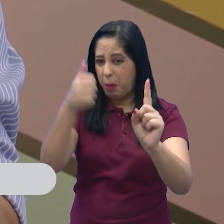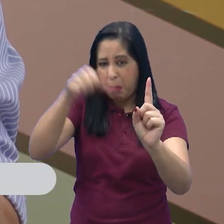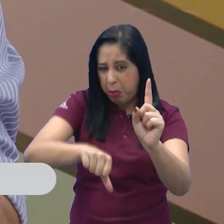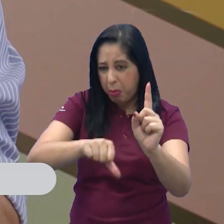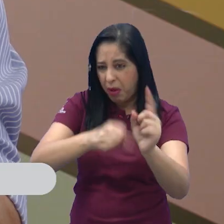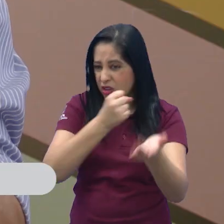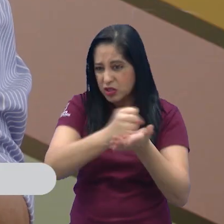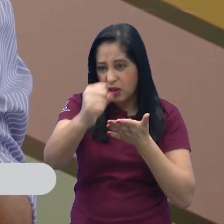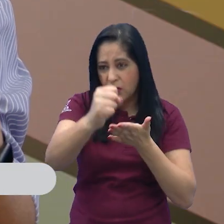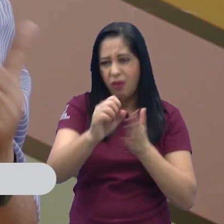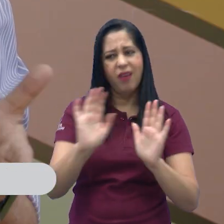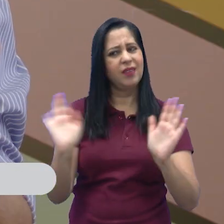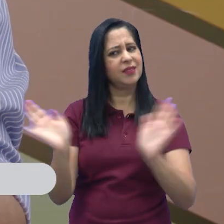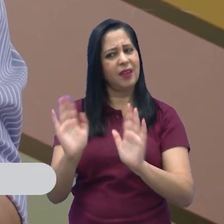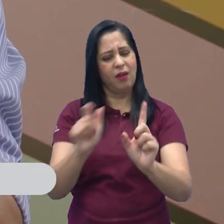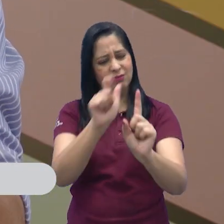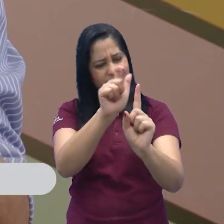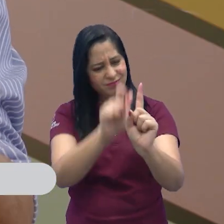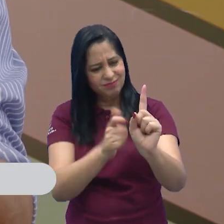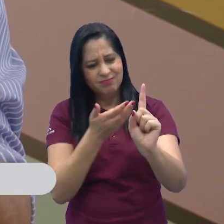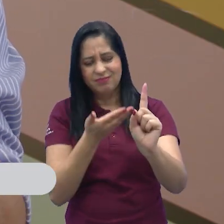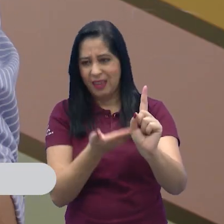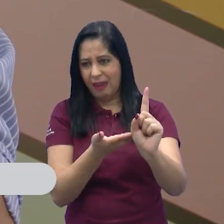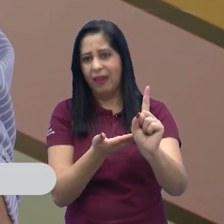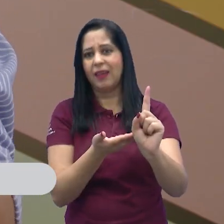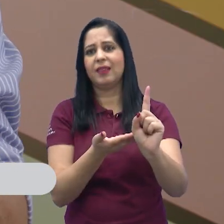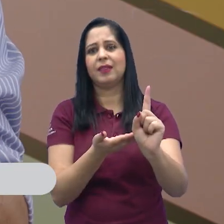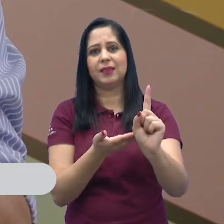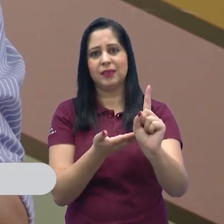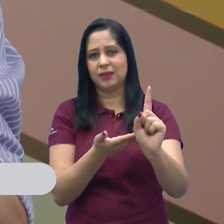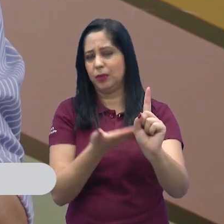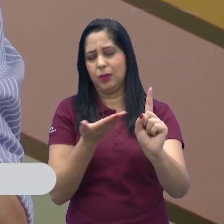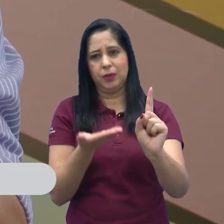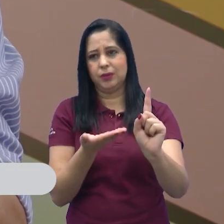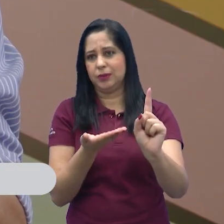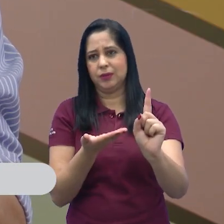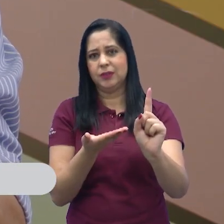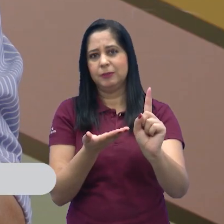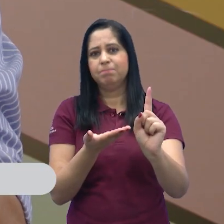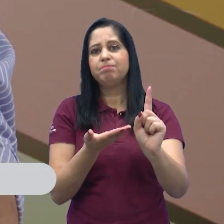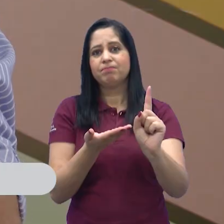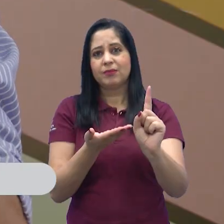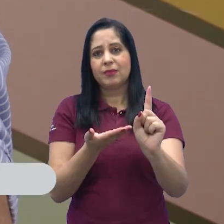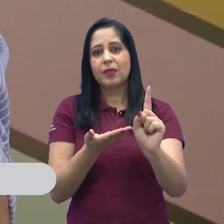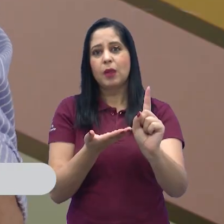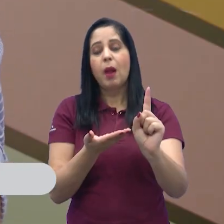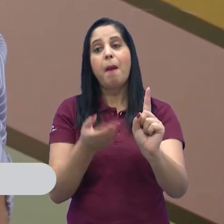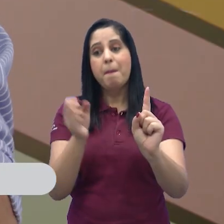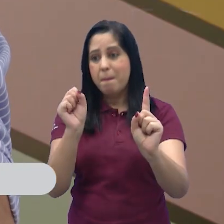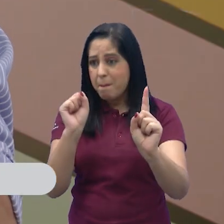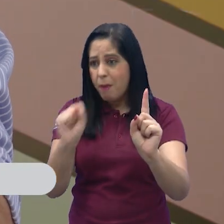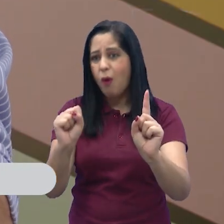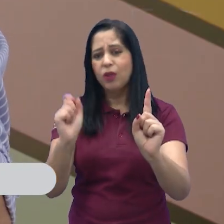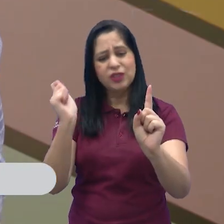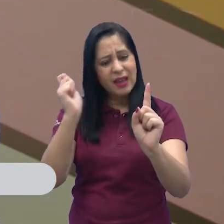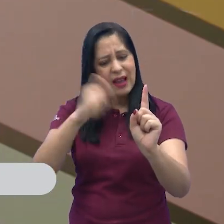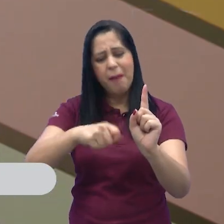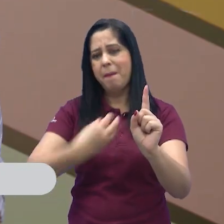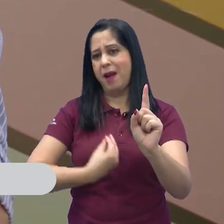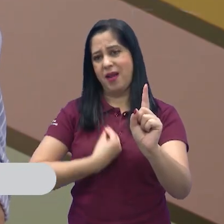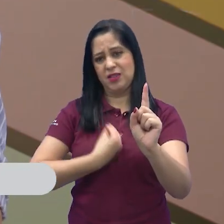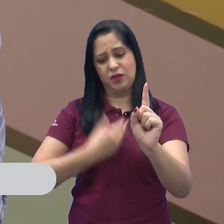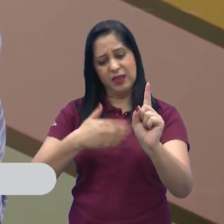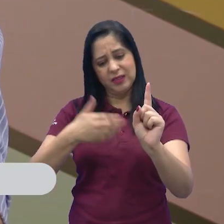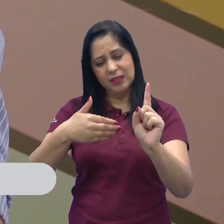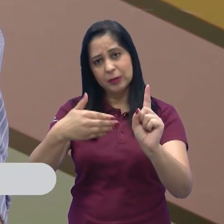que esse parente dela ou alguém próximo, ela pode ter uma vida, talvez um